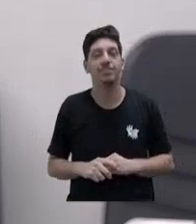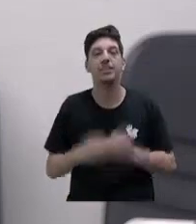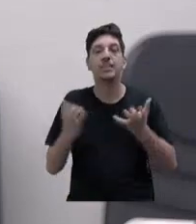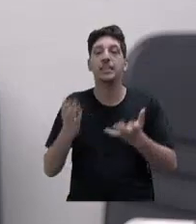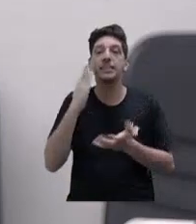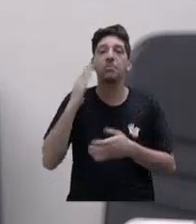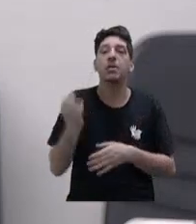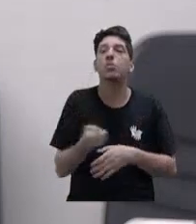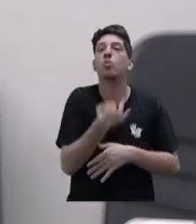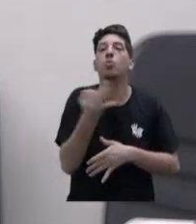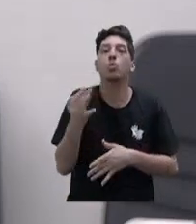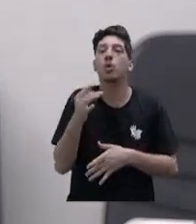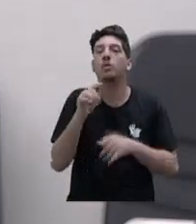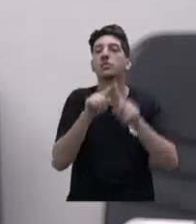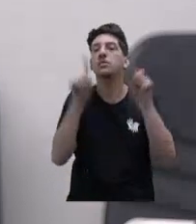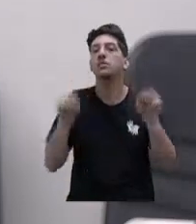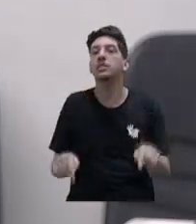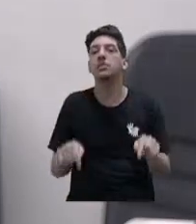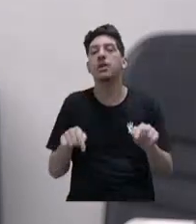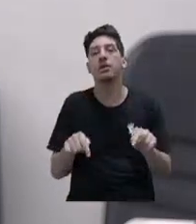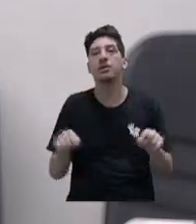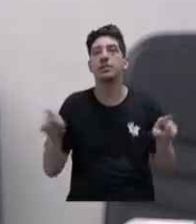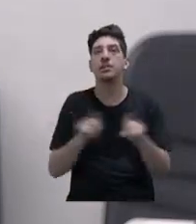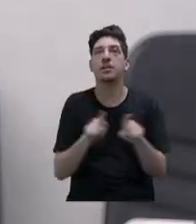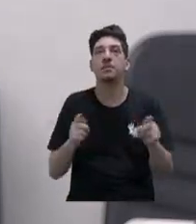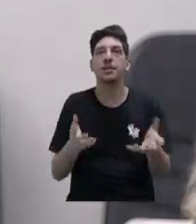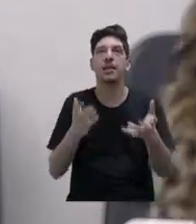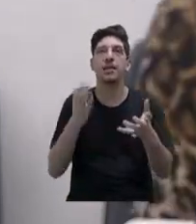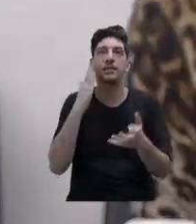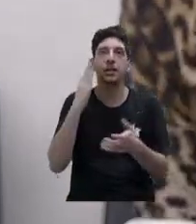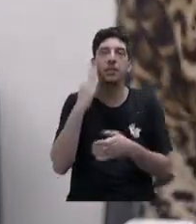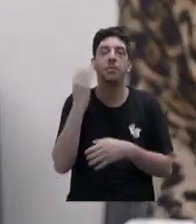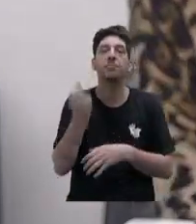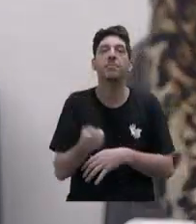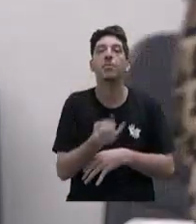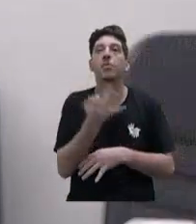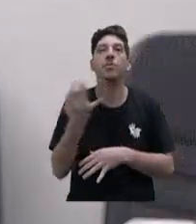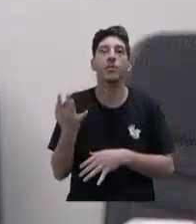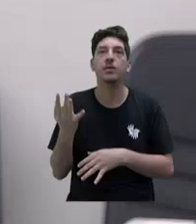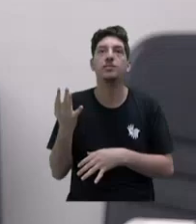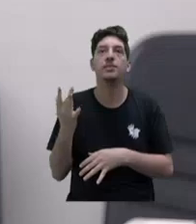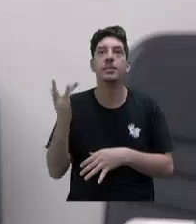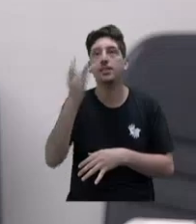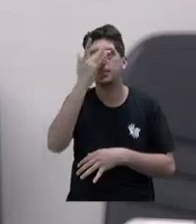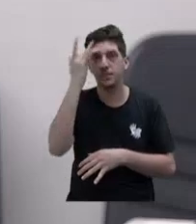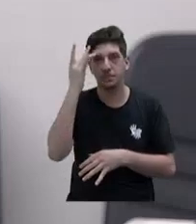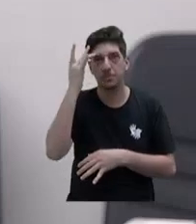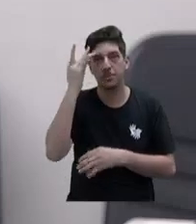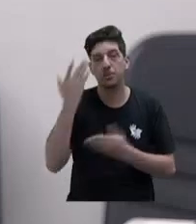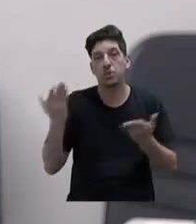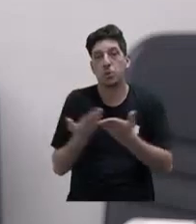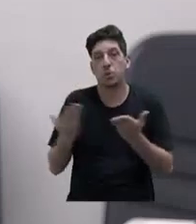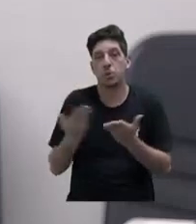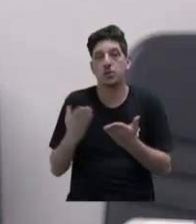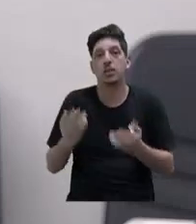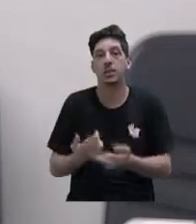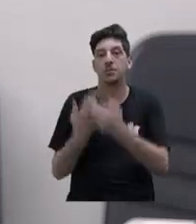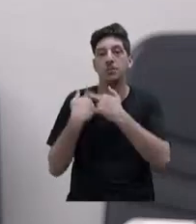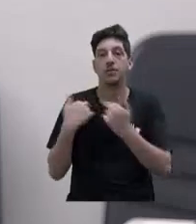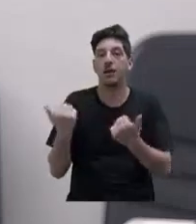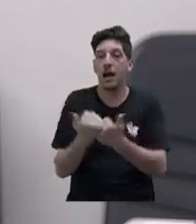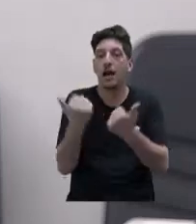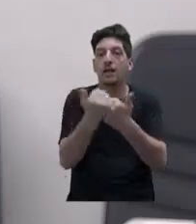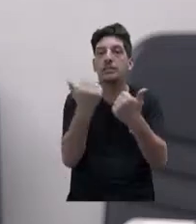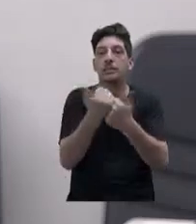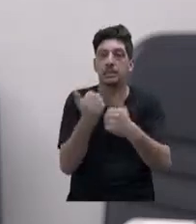o número de servidores, eu gostaria também de saber o número de pessoas hoje que estão fazendo assistência técnica